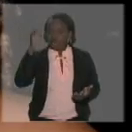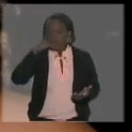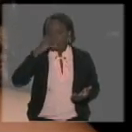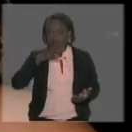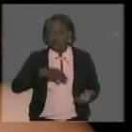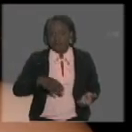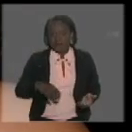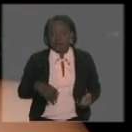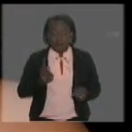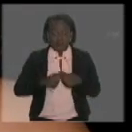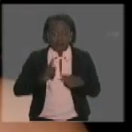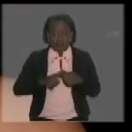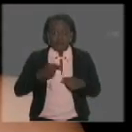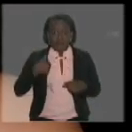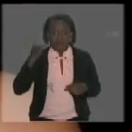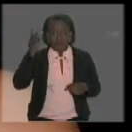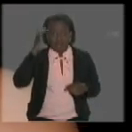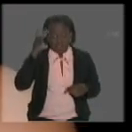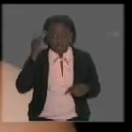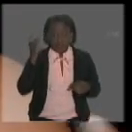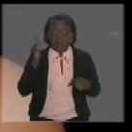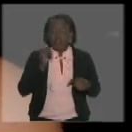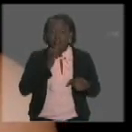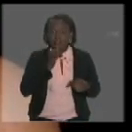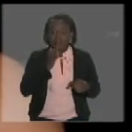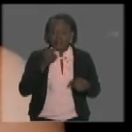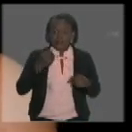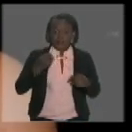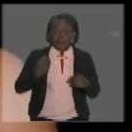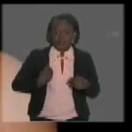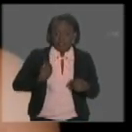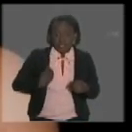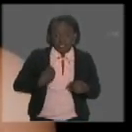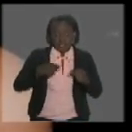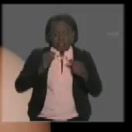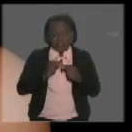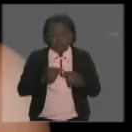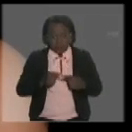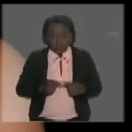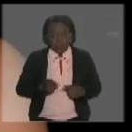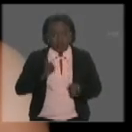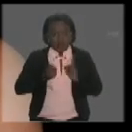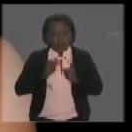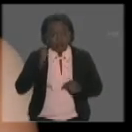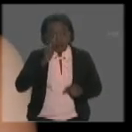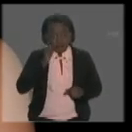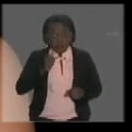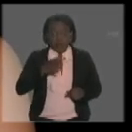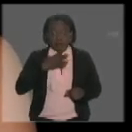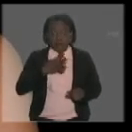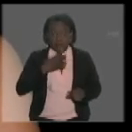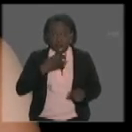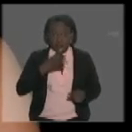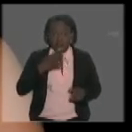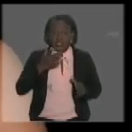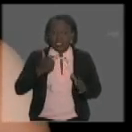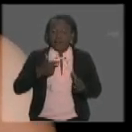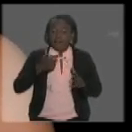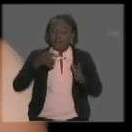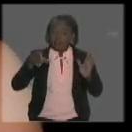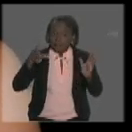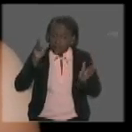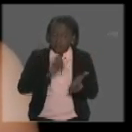porque eu penso enquanto vivenciar e fazer transfeminismo, enquanto conhecimento, que é bem